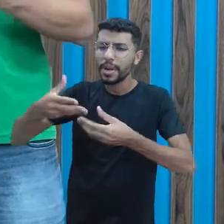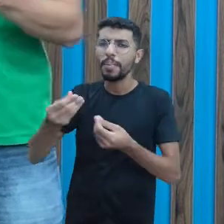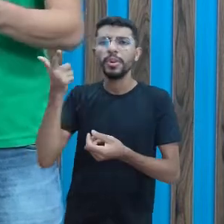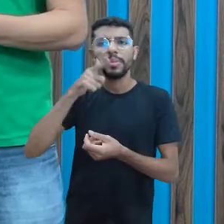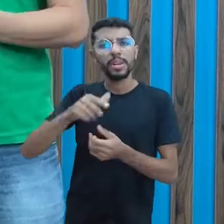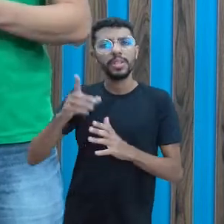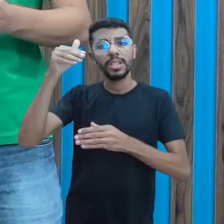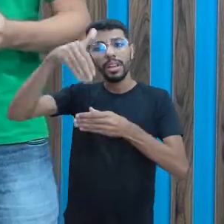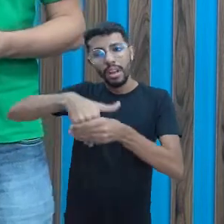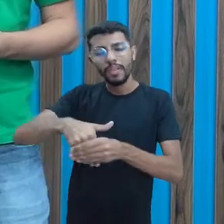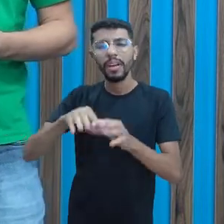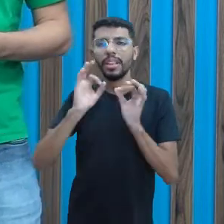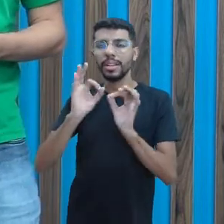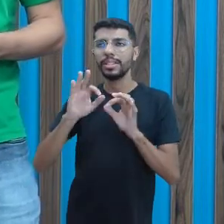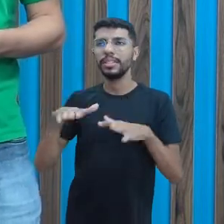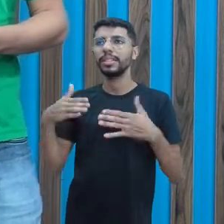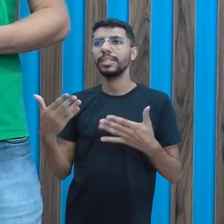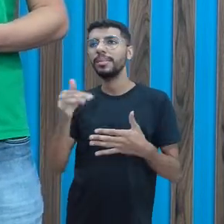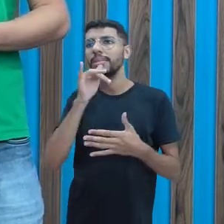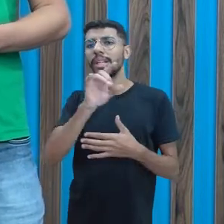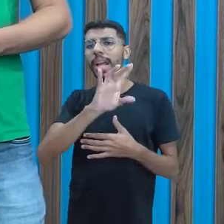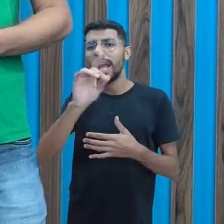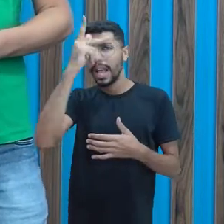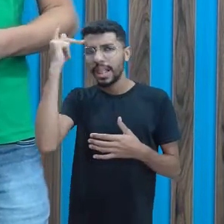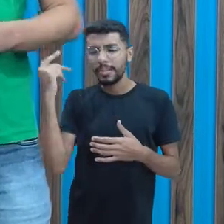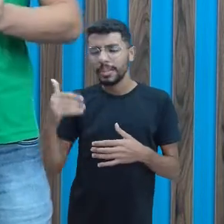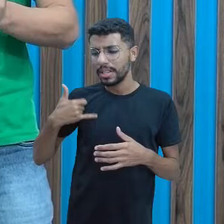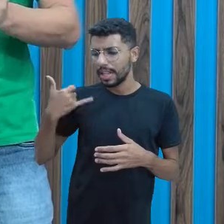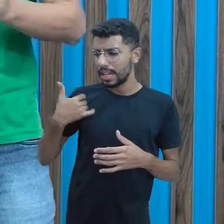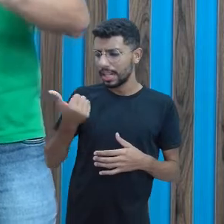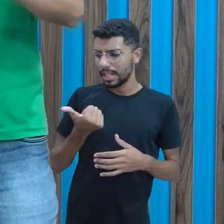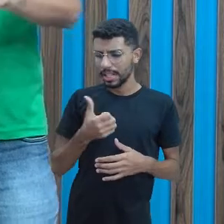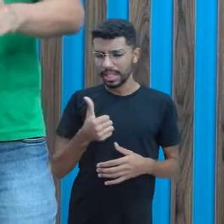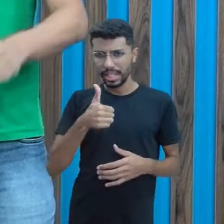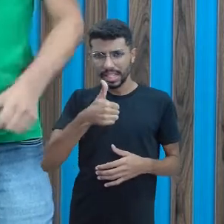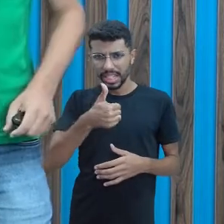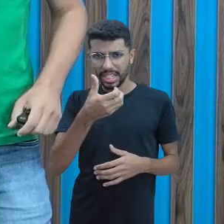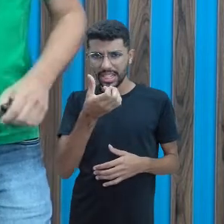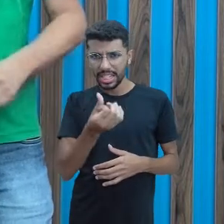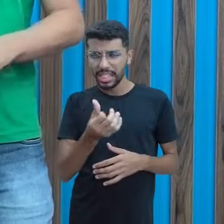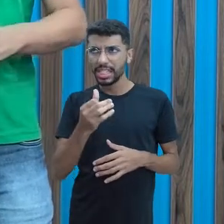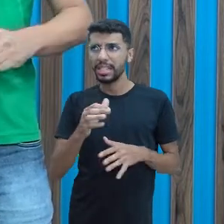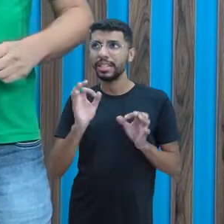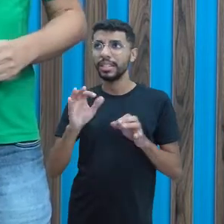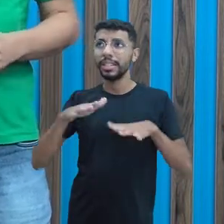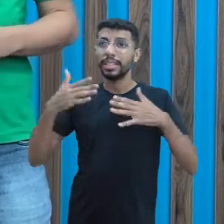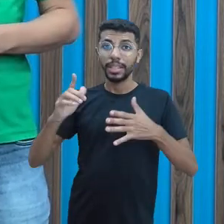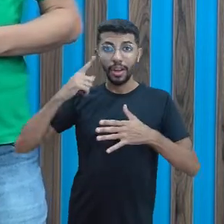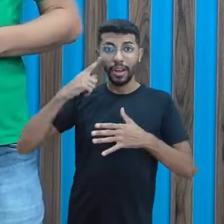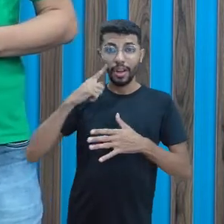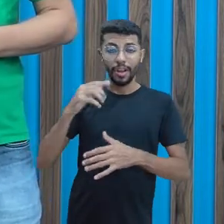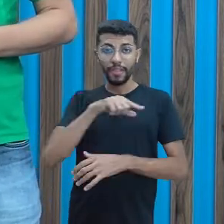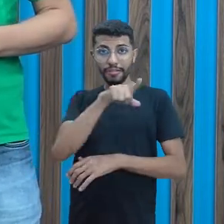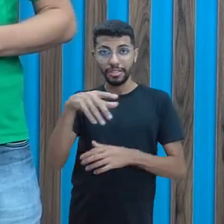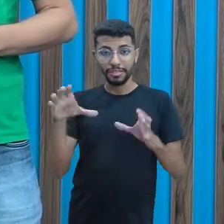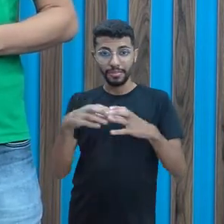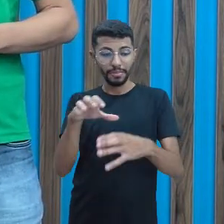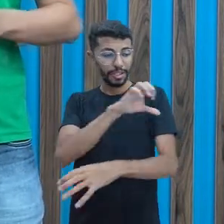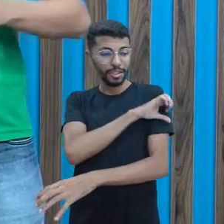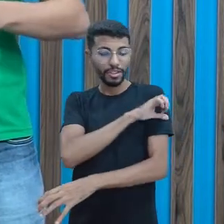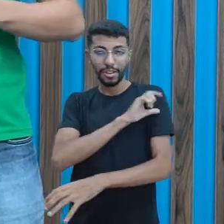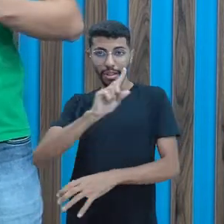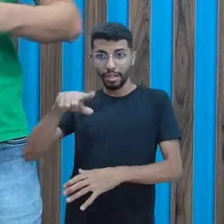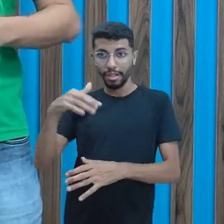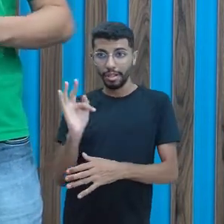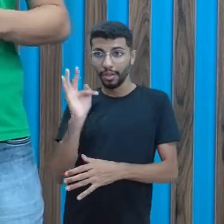pensar que cada sujeito, né, a partir de 16 anos, já pode votar. Então, vocês, em breve, né, a turminha que está aí no 9º ano, em breve vai poder ter esse direito. Então,